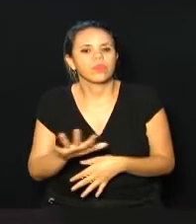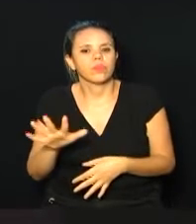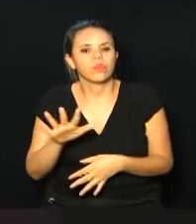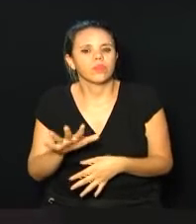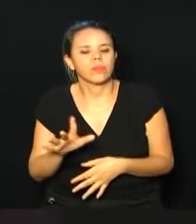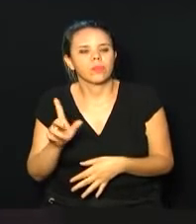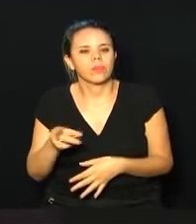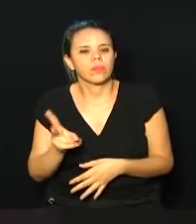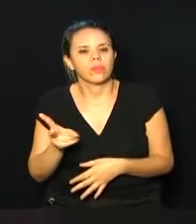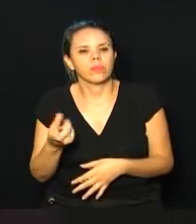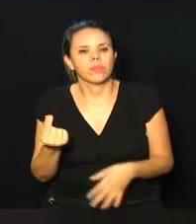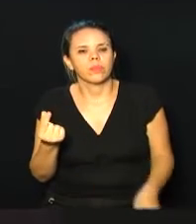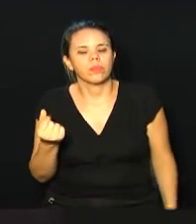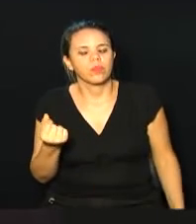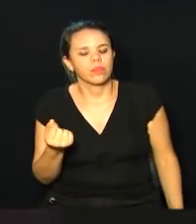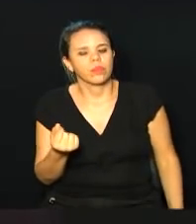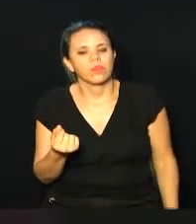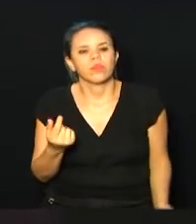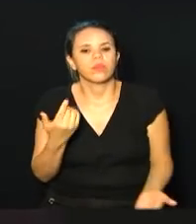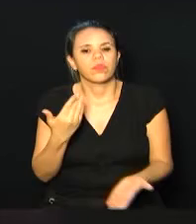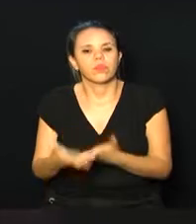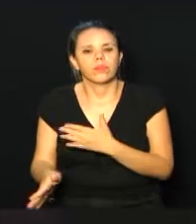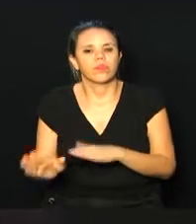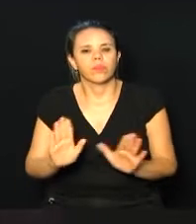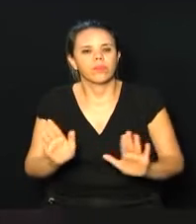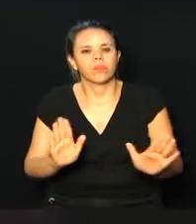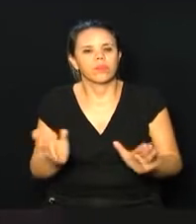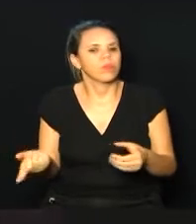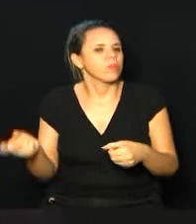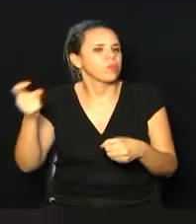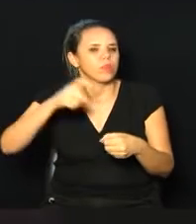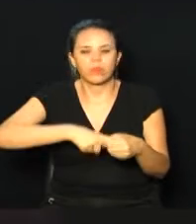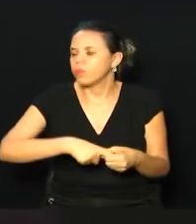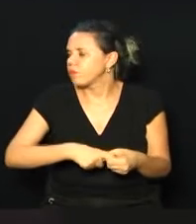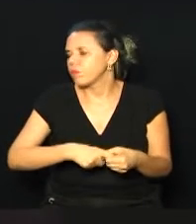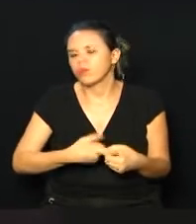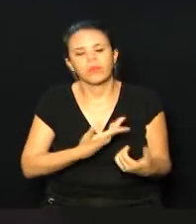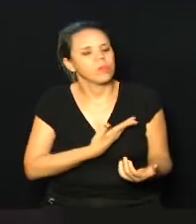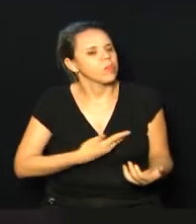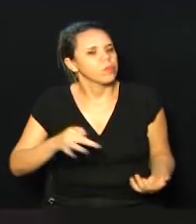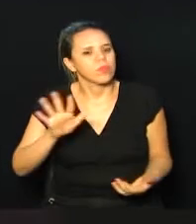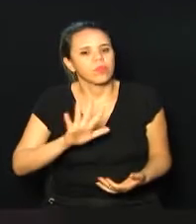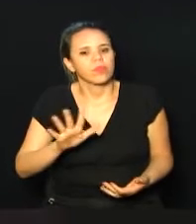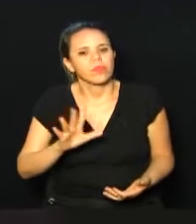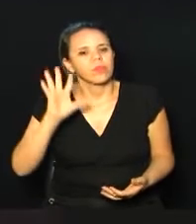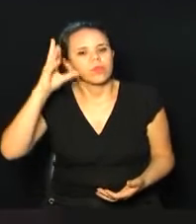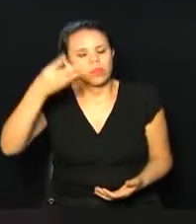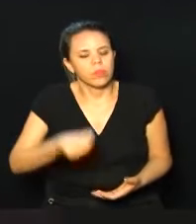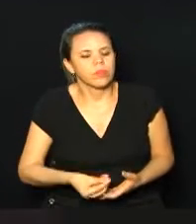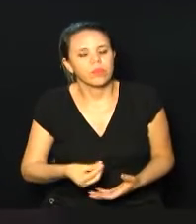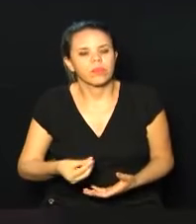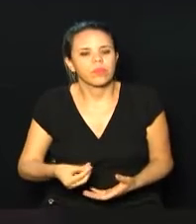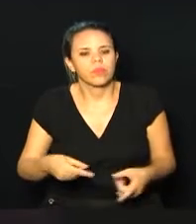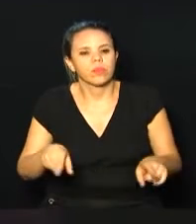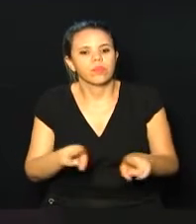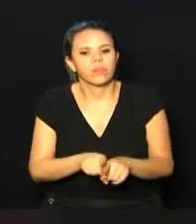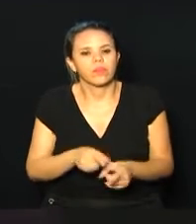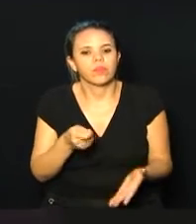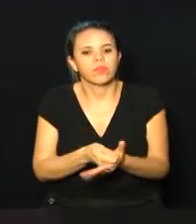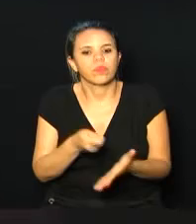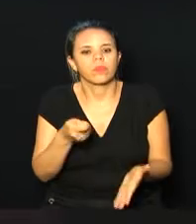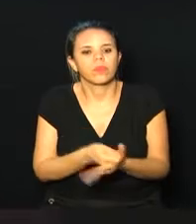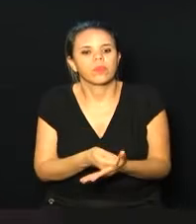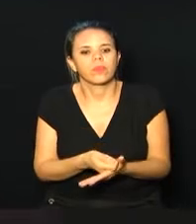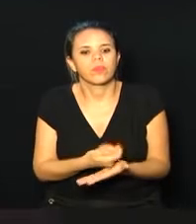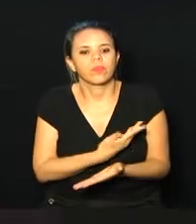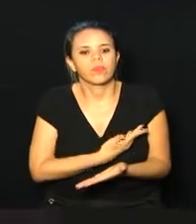é sempre um dinheiro a fundo perdido, que ele não precisa ser devolvido para a União, e nós entendemos que também é uma obrigação da